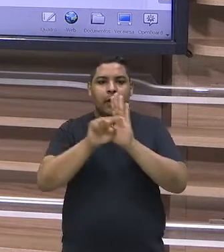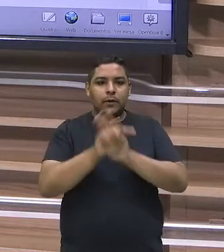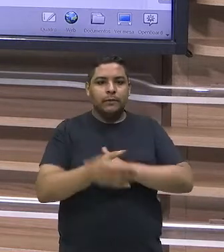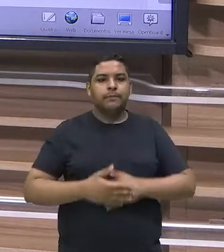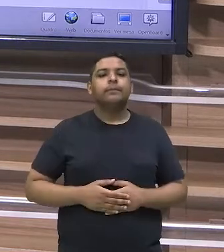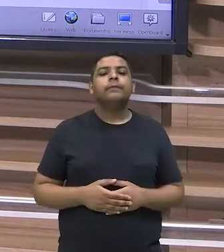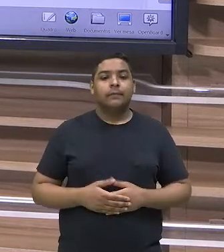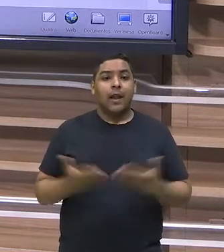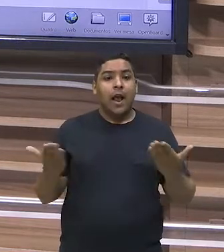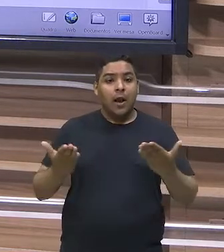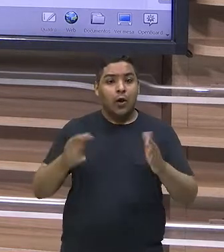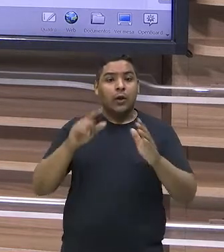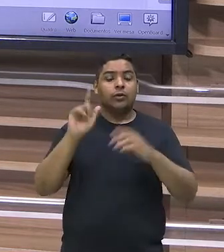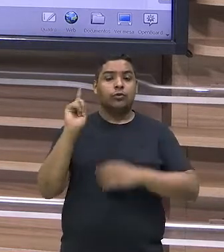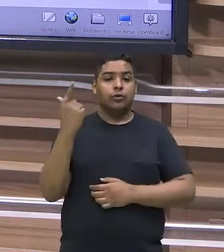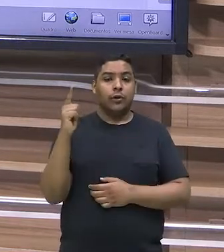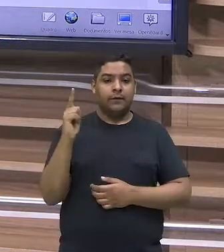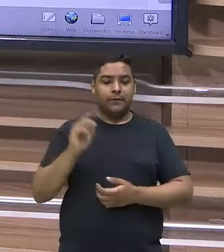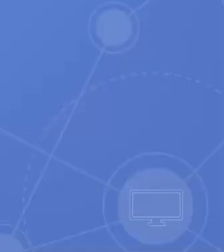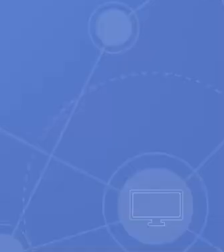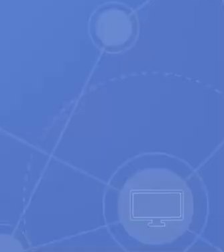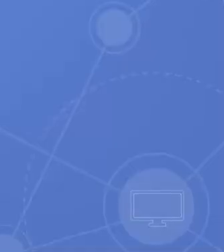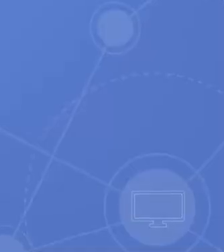para o exercitando de geografia.